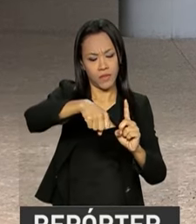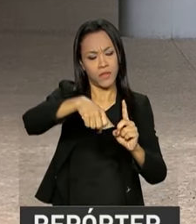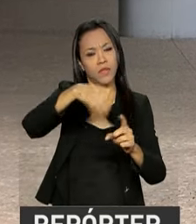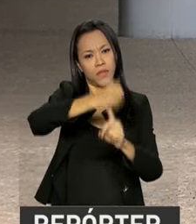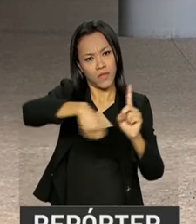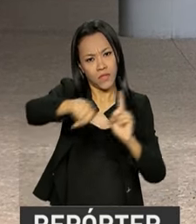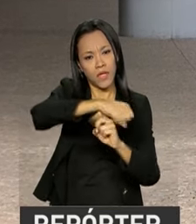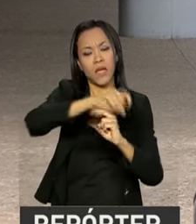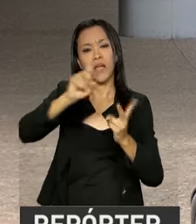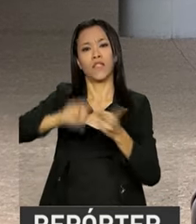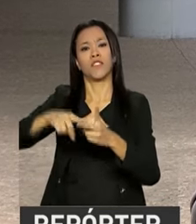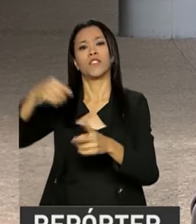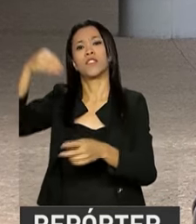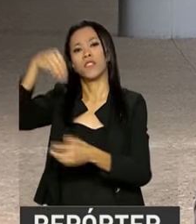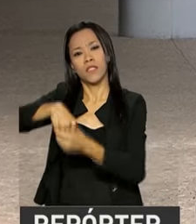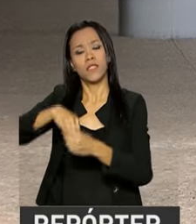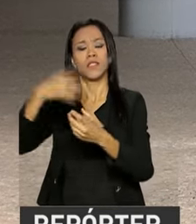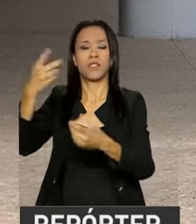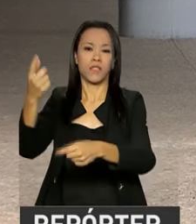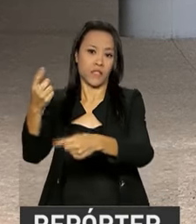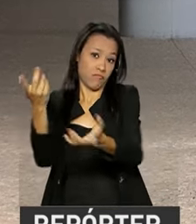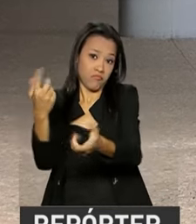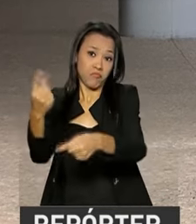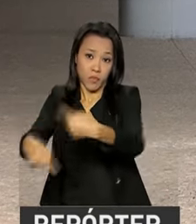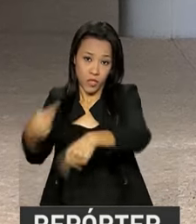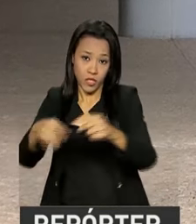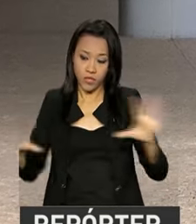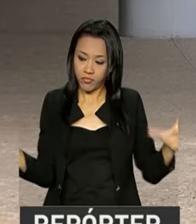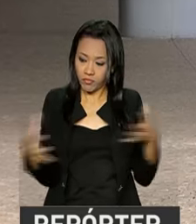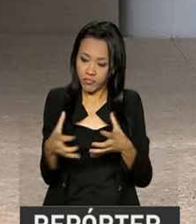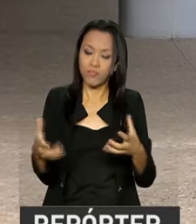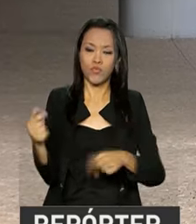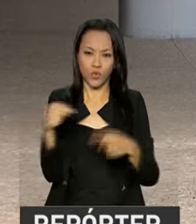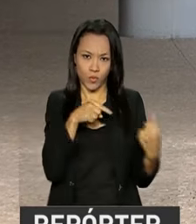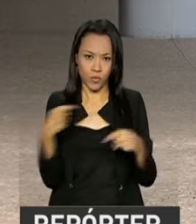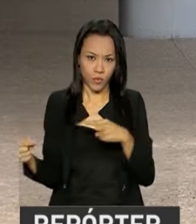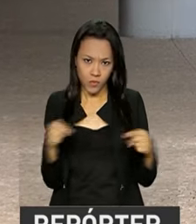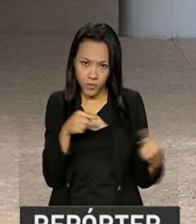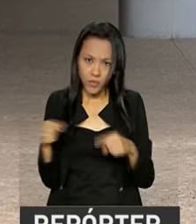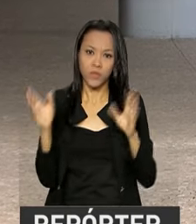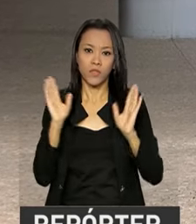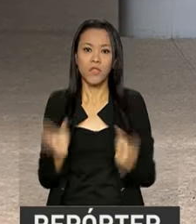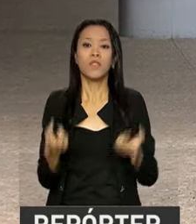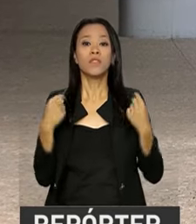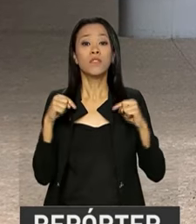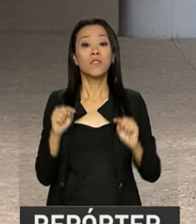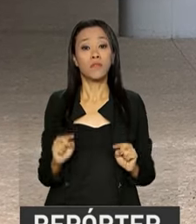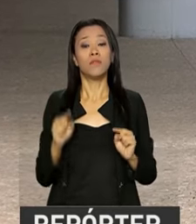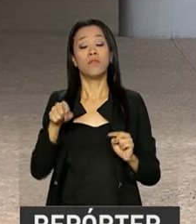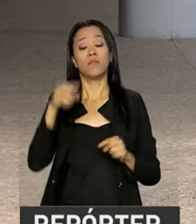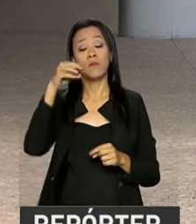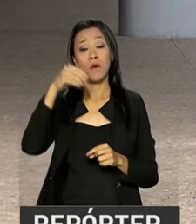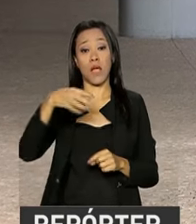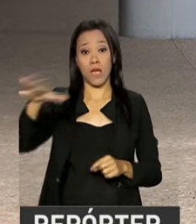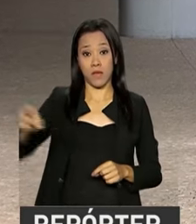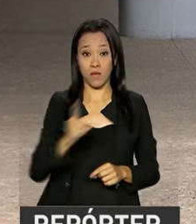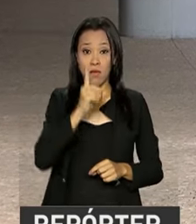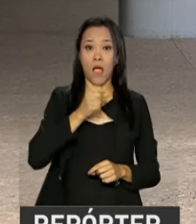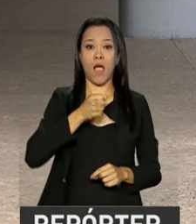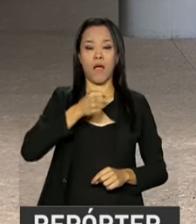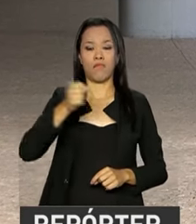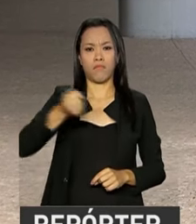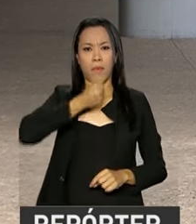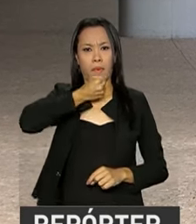do Estado segundo afirmou o presidente Michel Temer nessa declaração do porta-voz da presidência da república essa nova